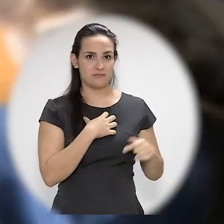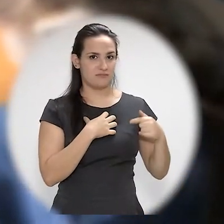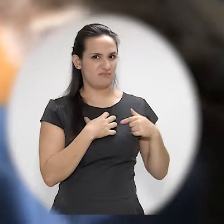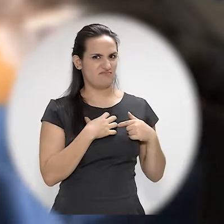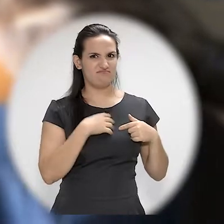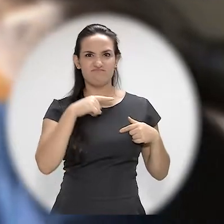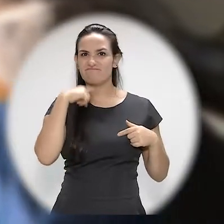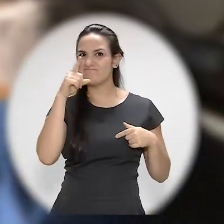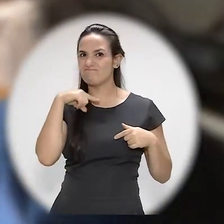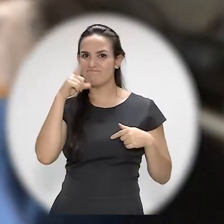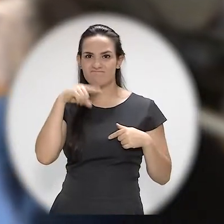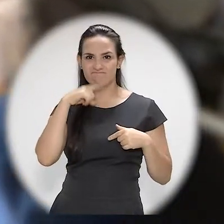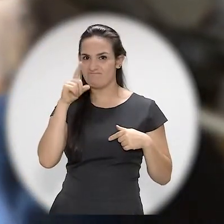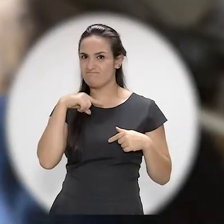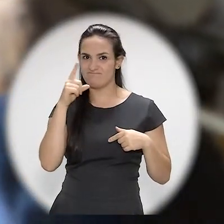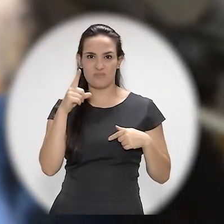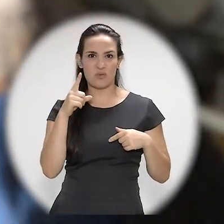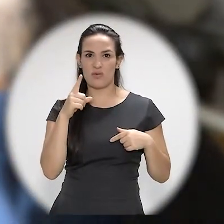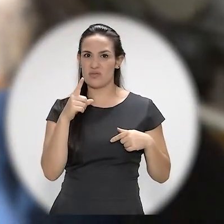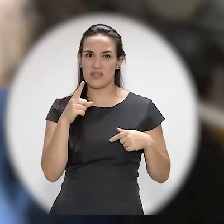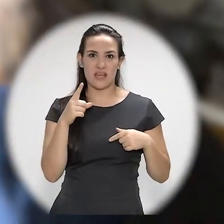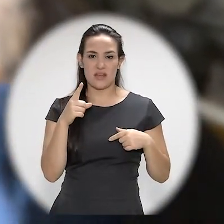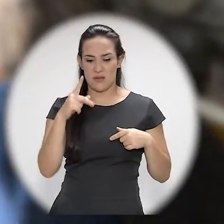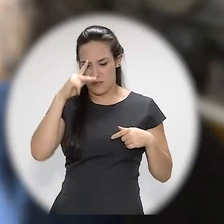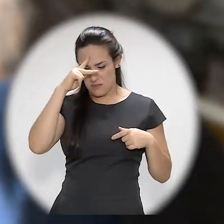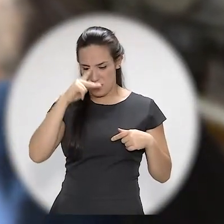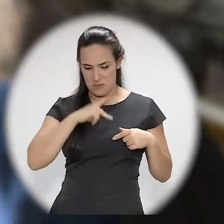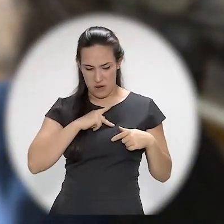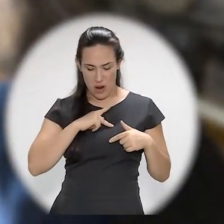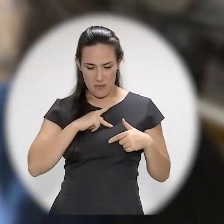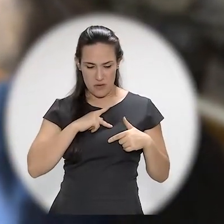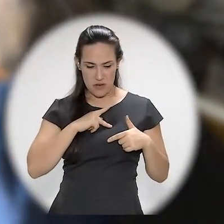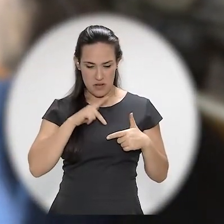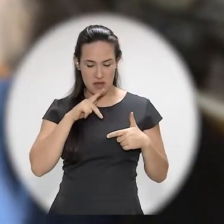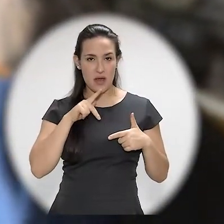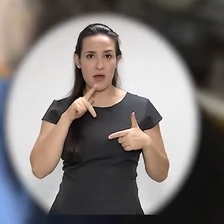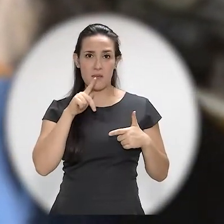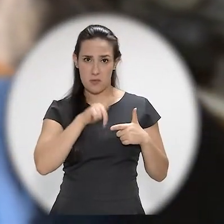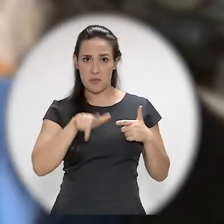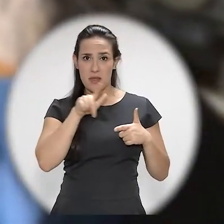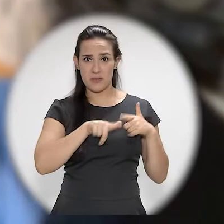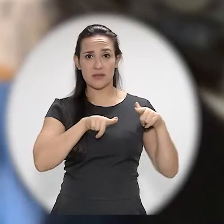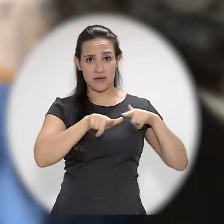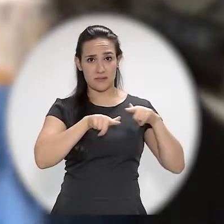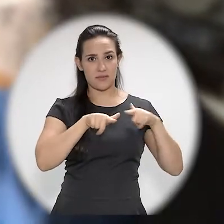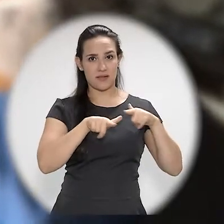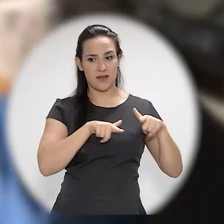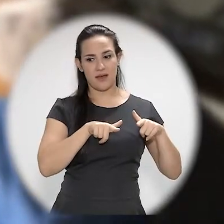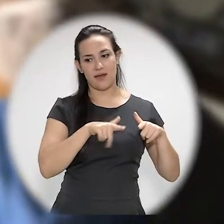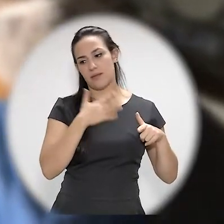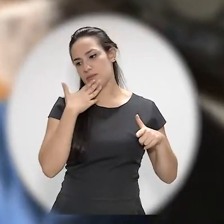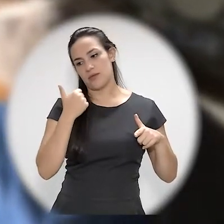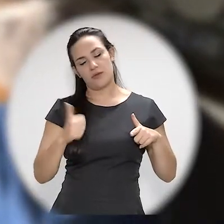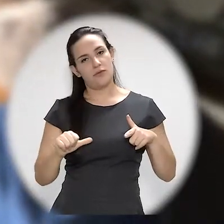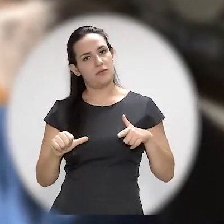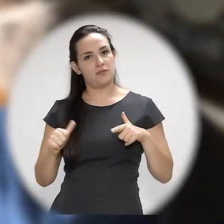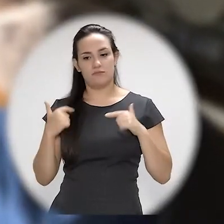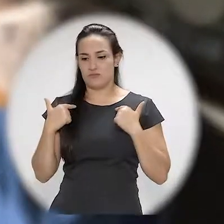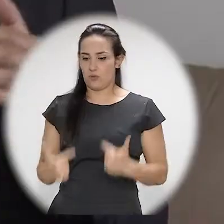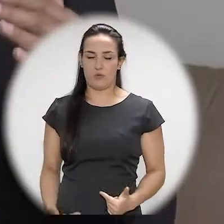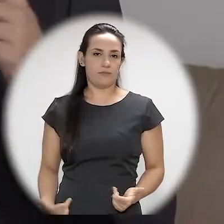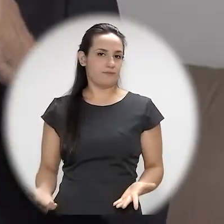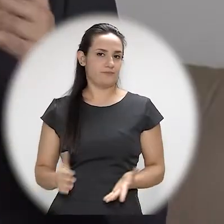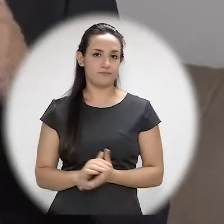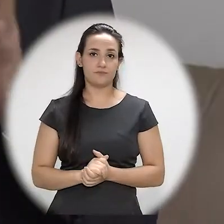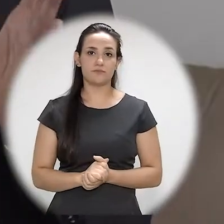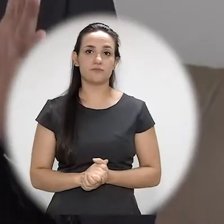trazer ainda maior dificuldade em relação ao enfrentamento das necessidades de trabalho, e uma coisa acaba gerando a